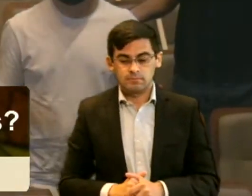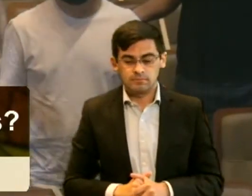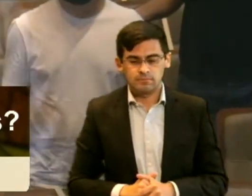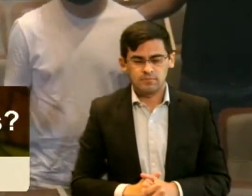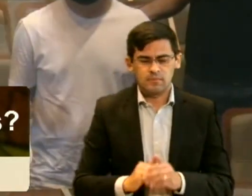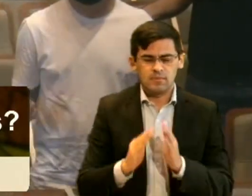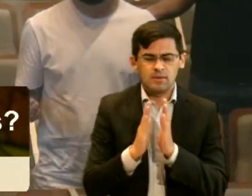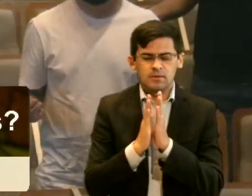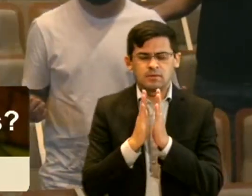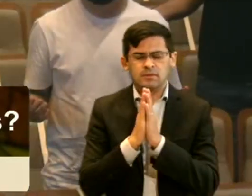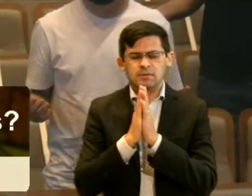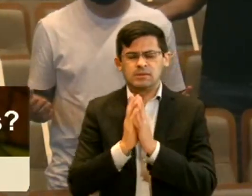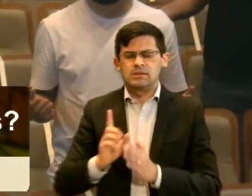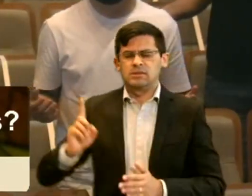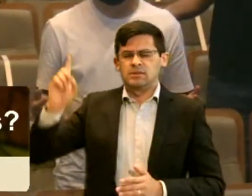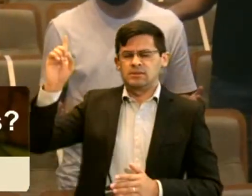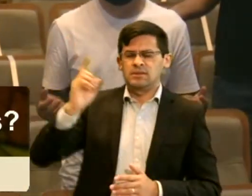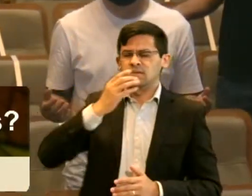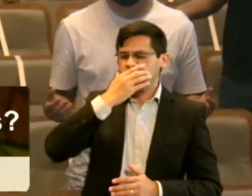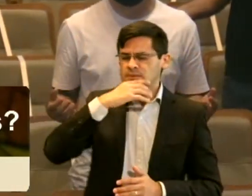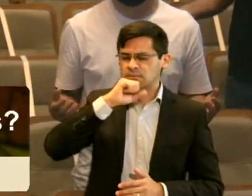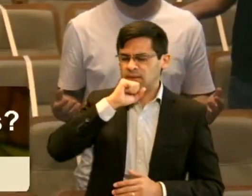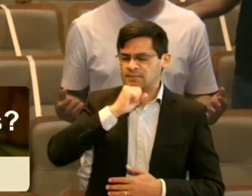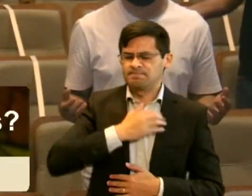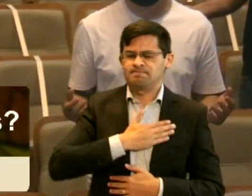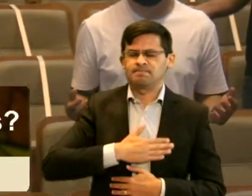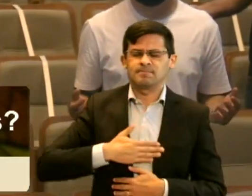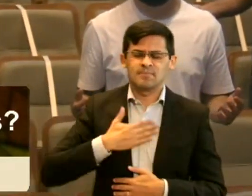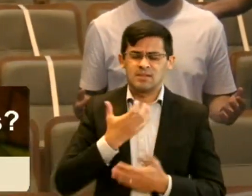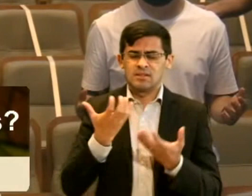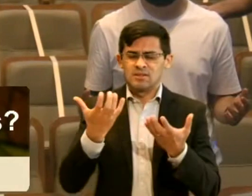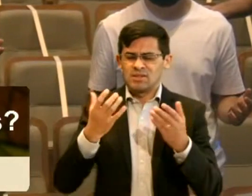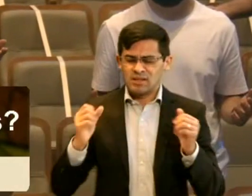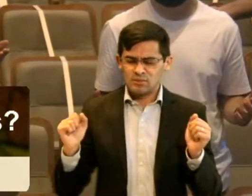Pai querido, eu quero, junto com os meus irmãos,